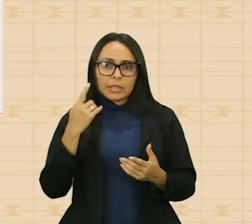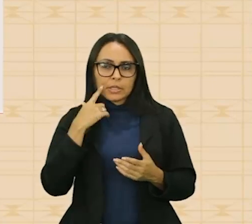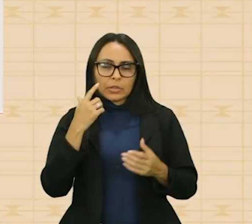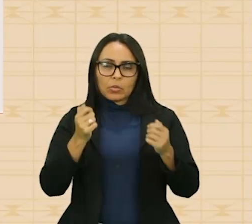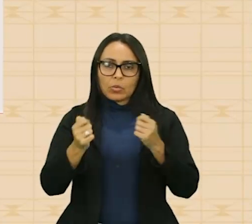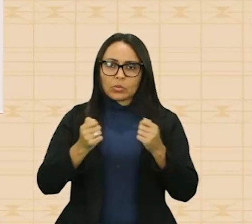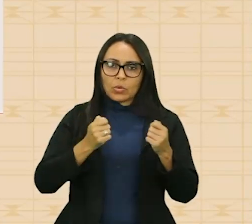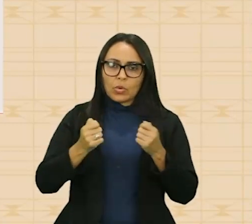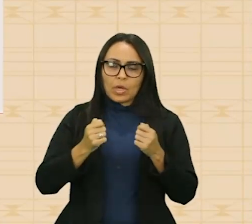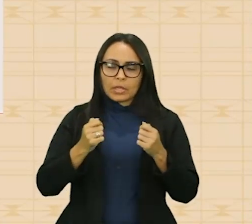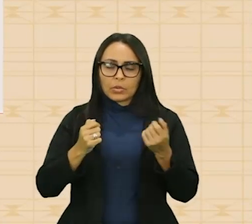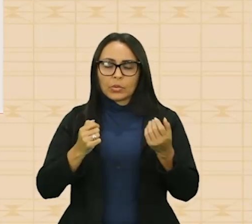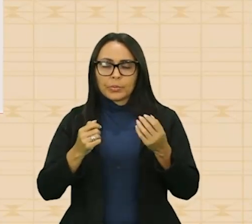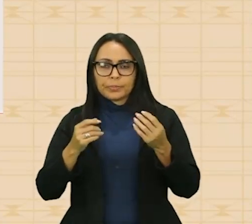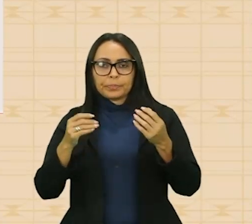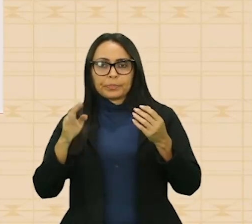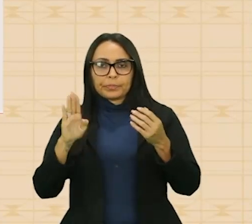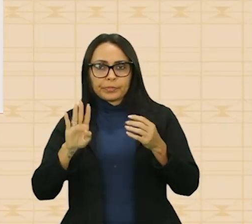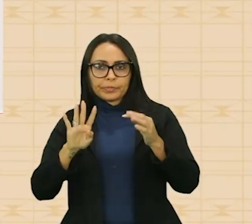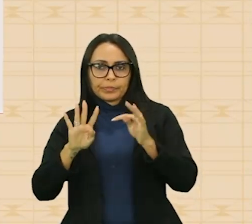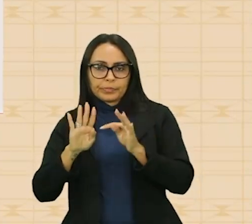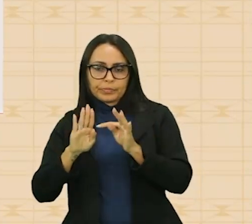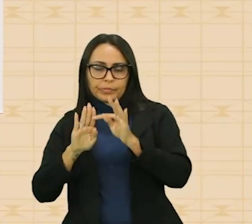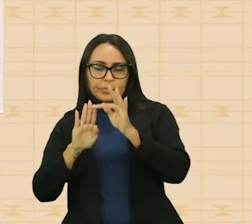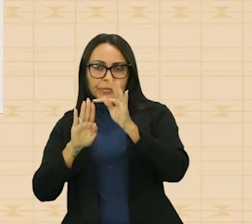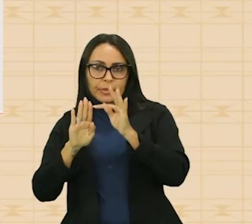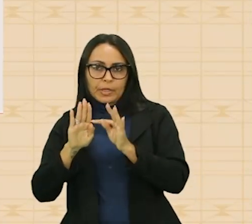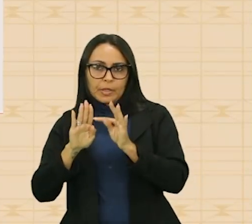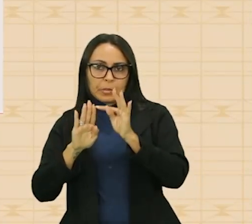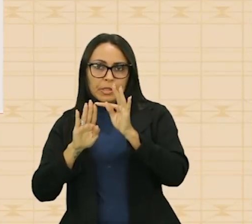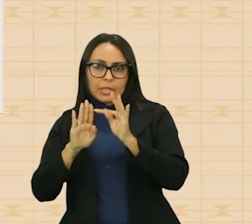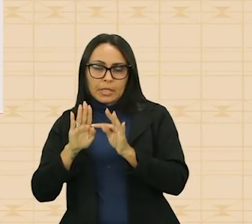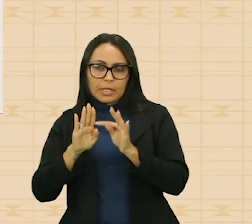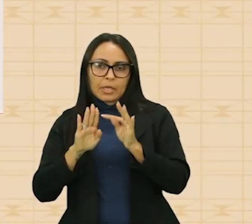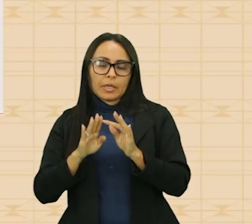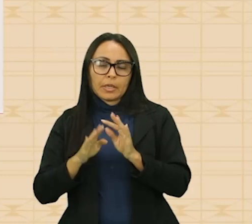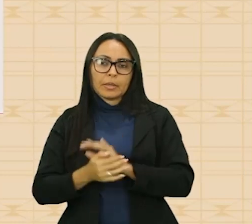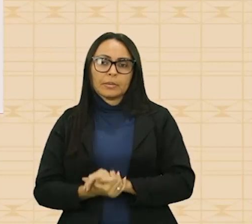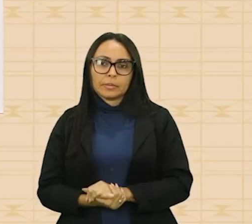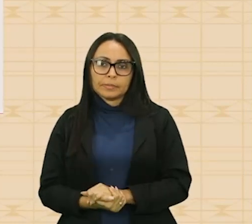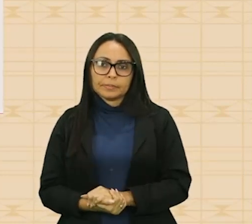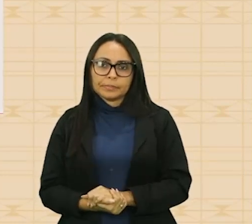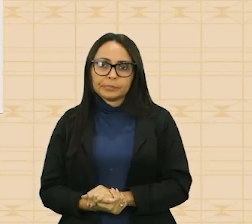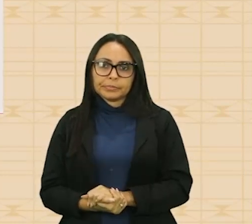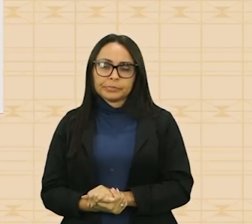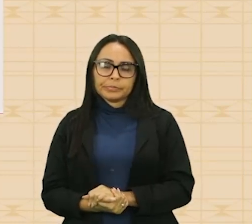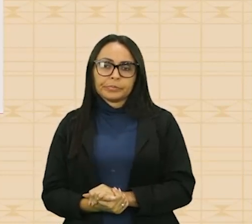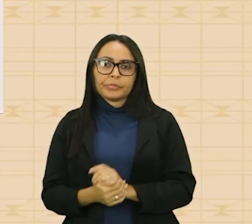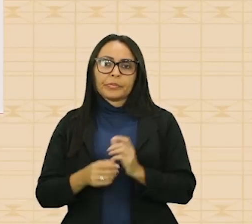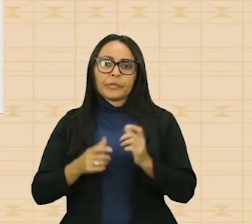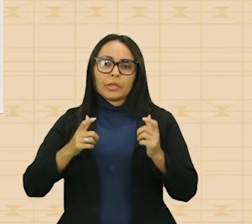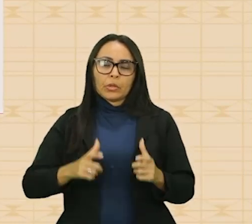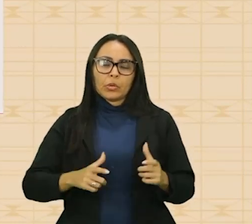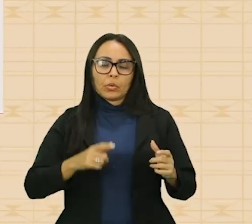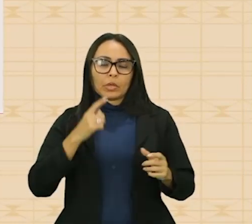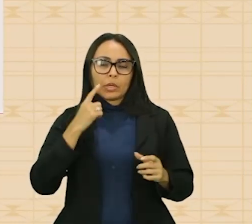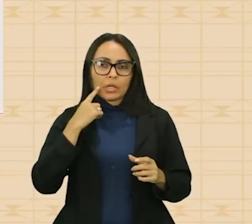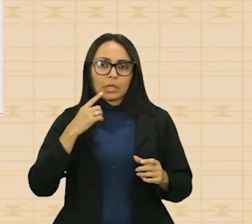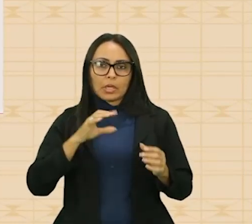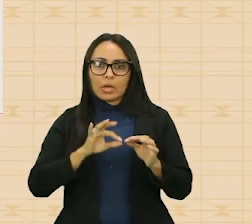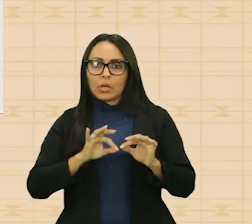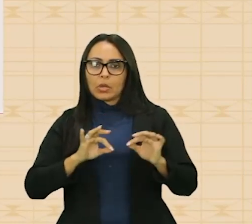térmico. Lugares perto do mar sofrem efeito da maritimidade, lugares longe do mar